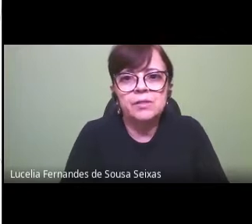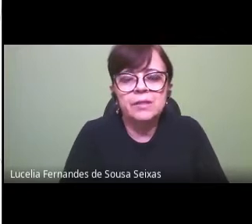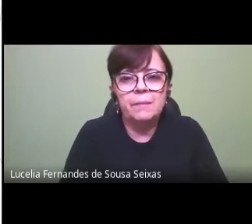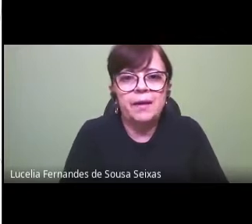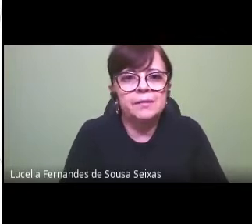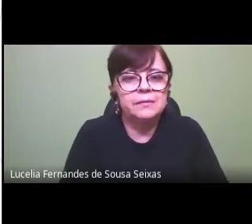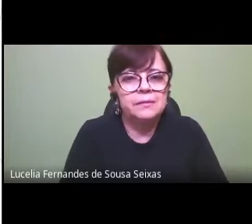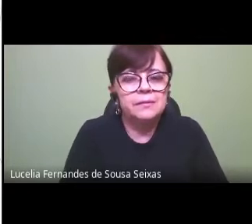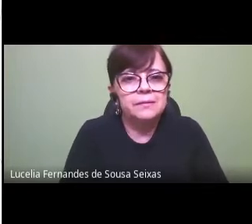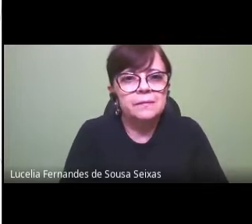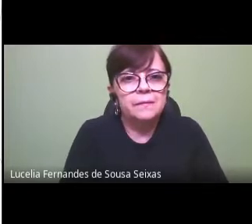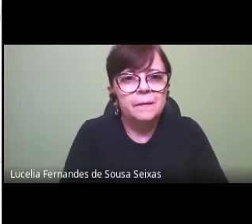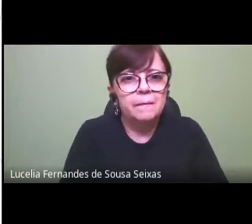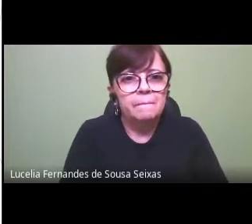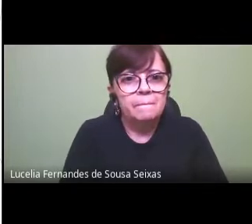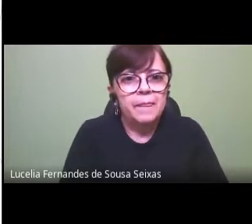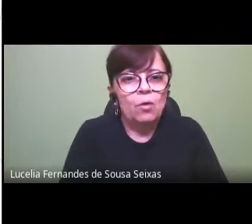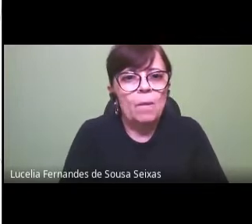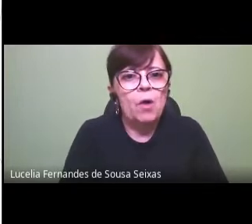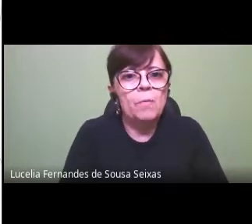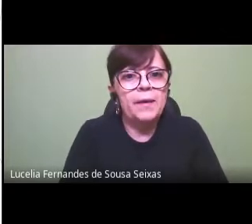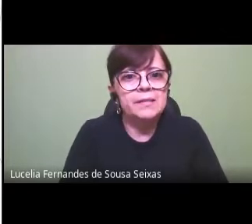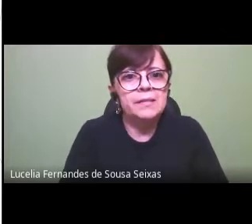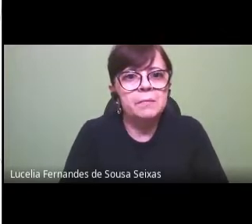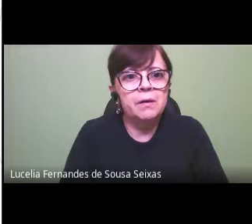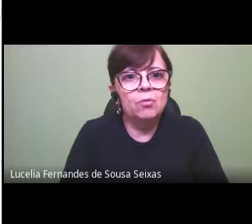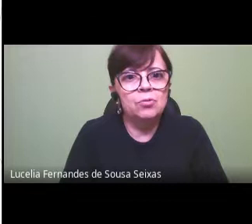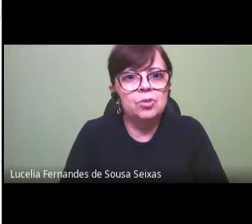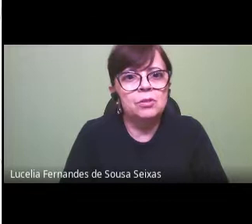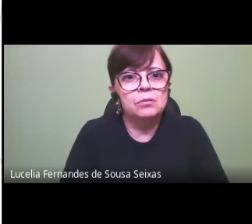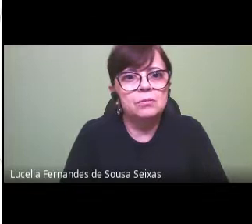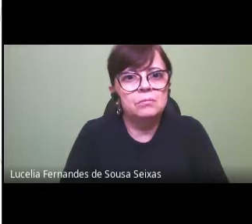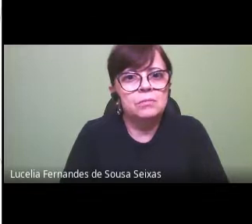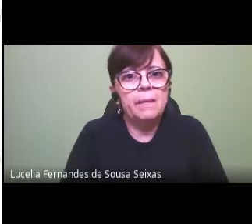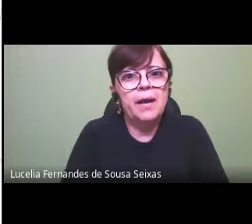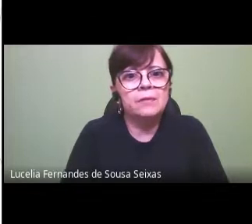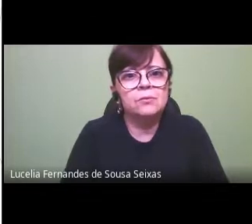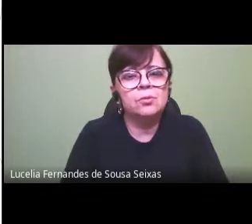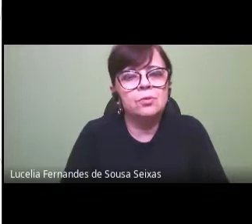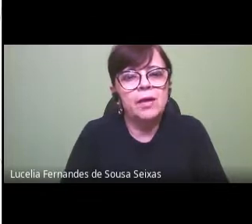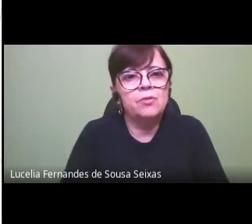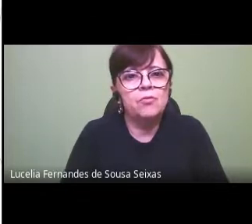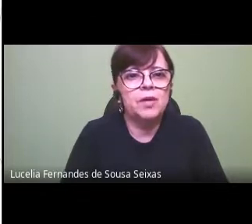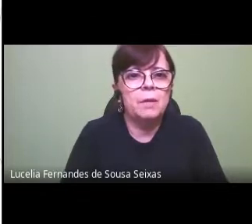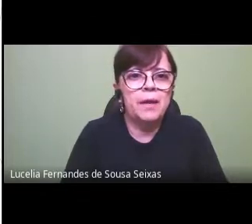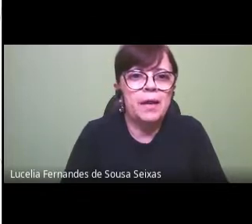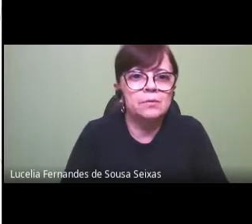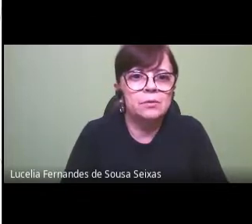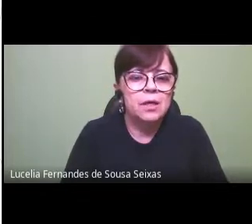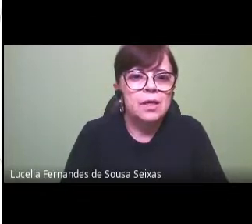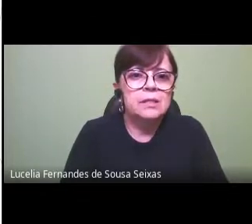Aqui você está parado. Com a palma para cima, onde? Está parado, não resolve